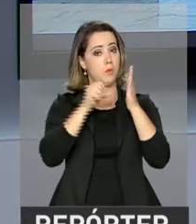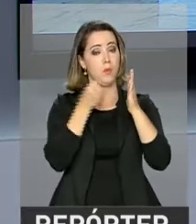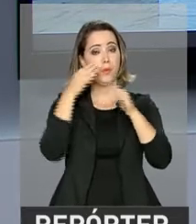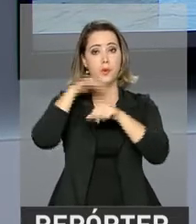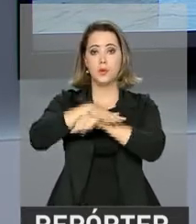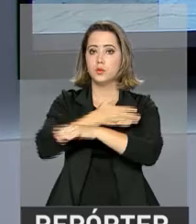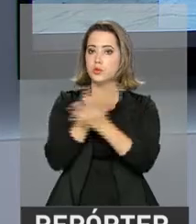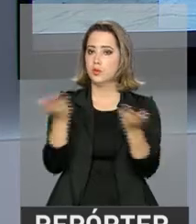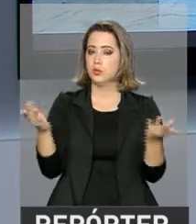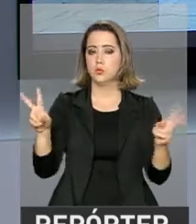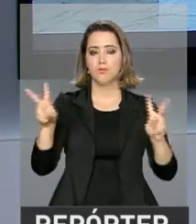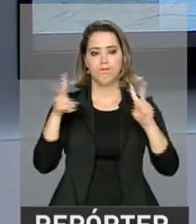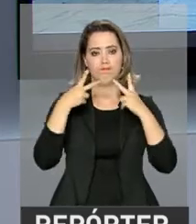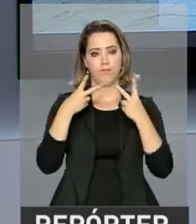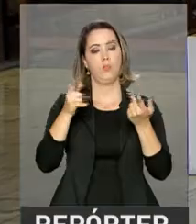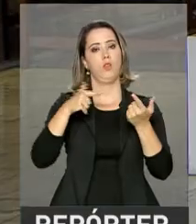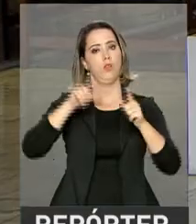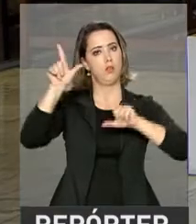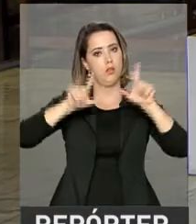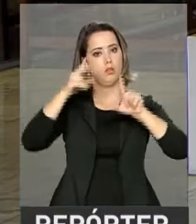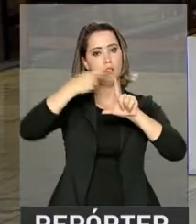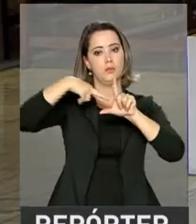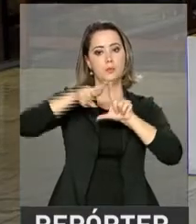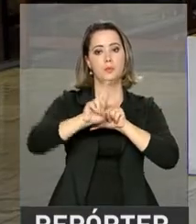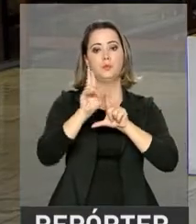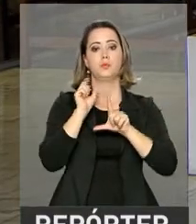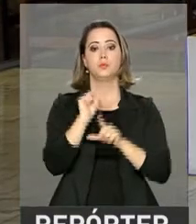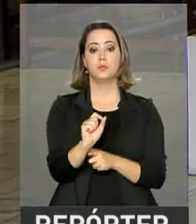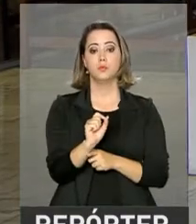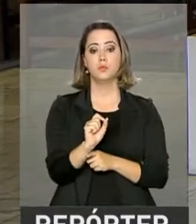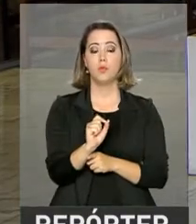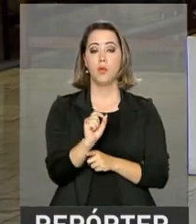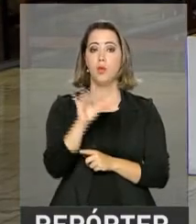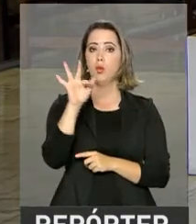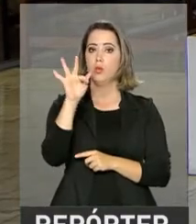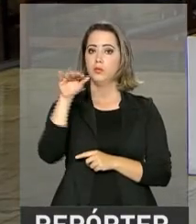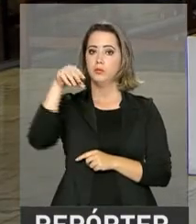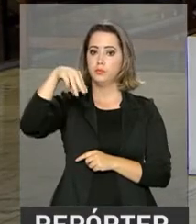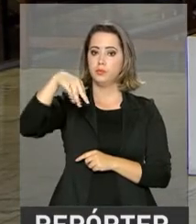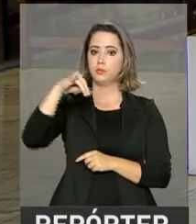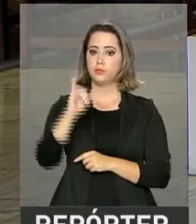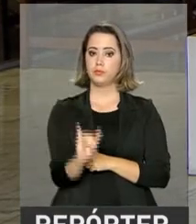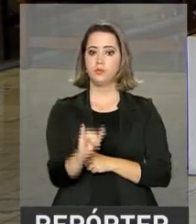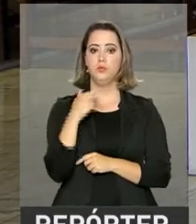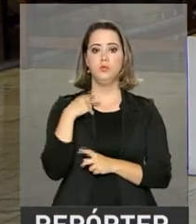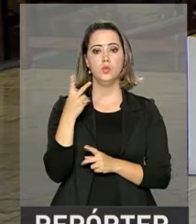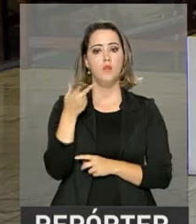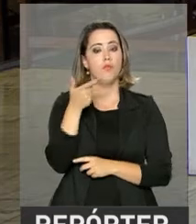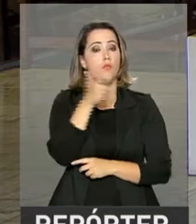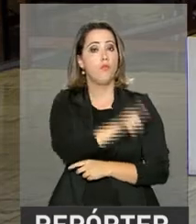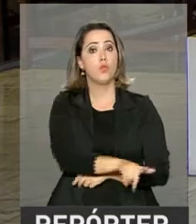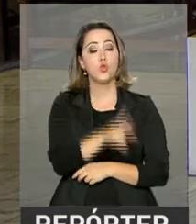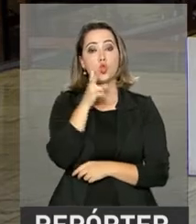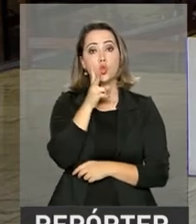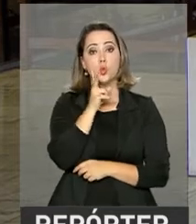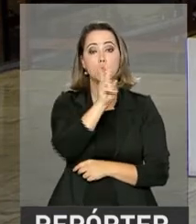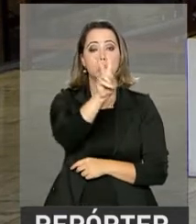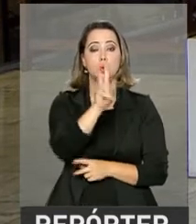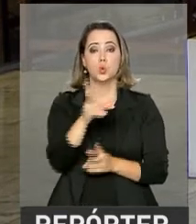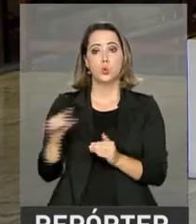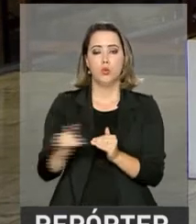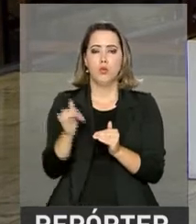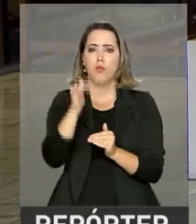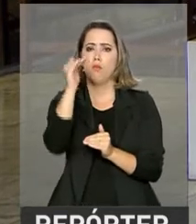Roberto. Boa noite a todos que nos assistem na TV NBR. O Fundo Monetário Internacional revisou a projeção